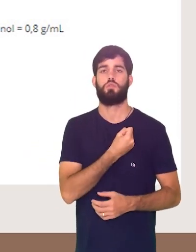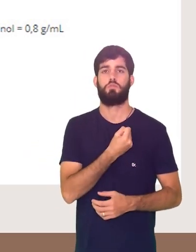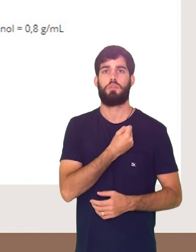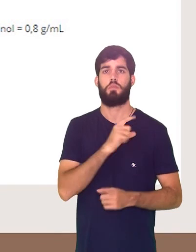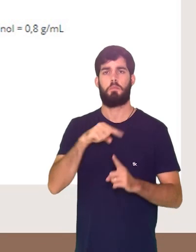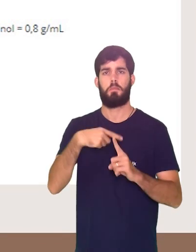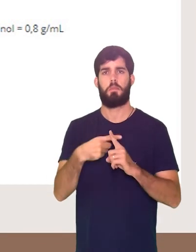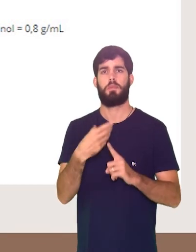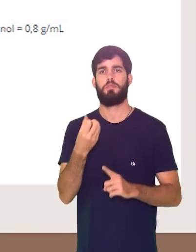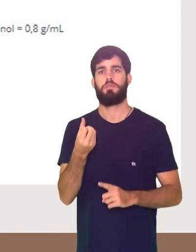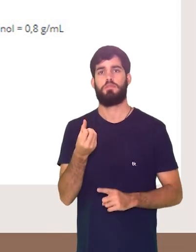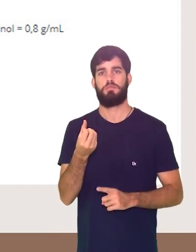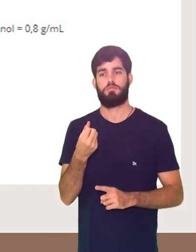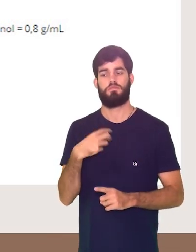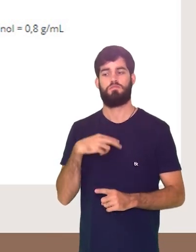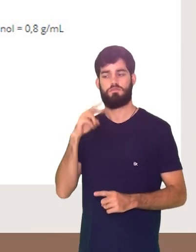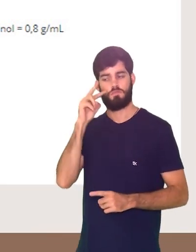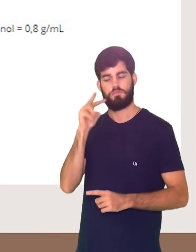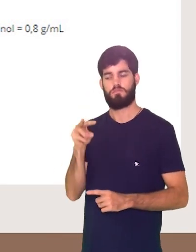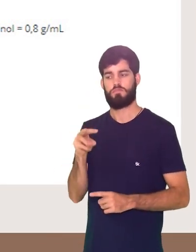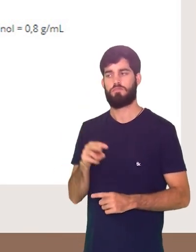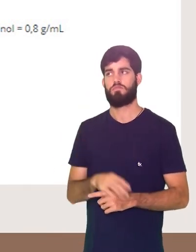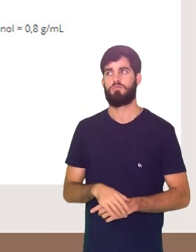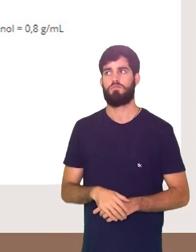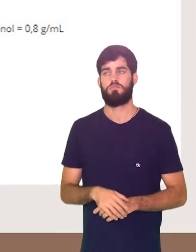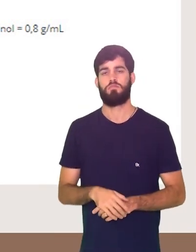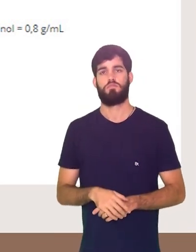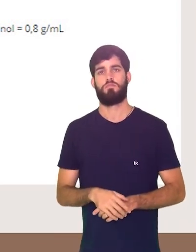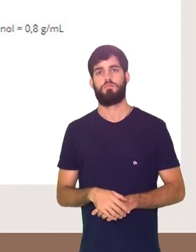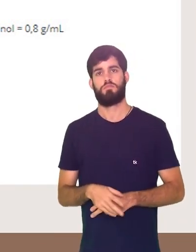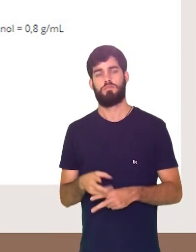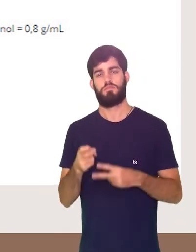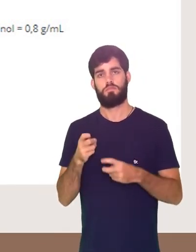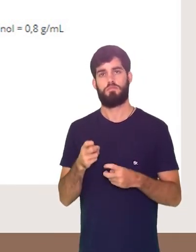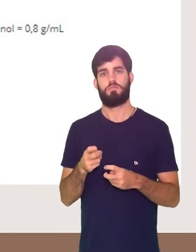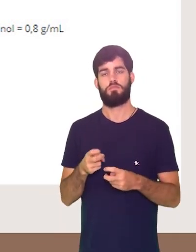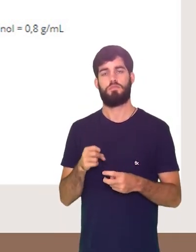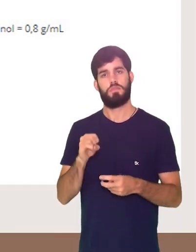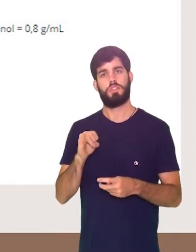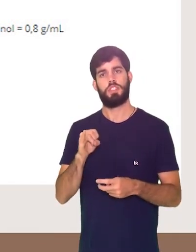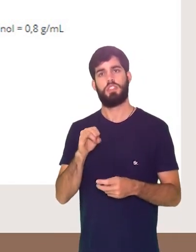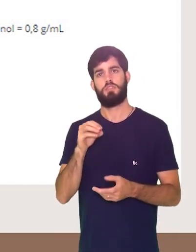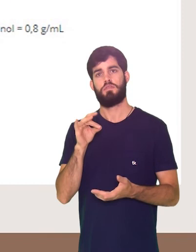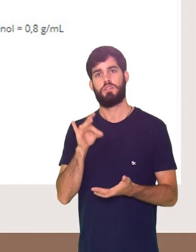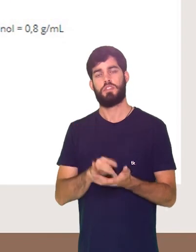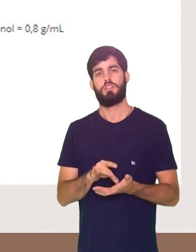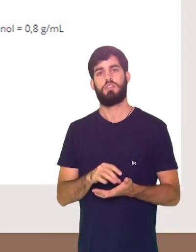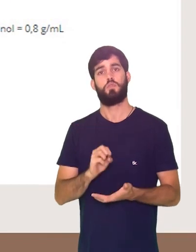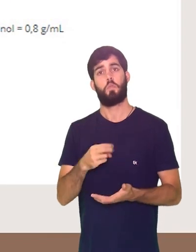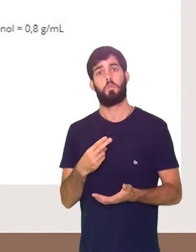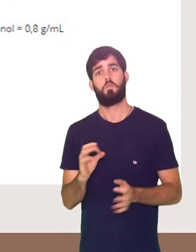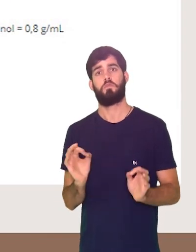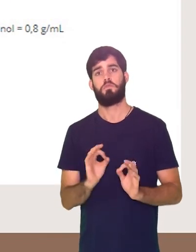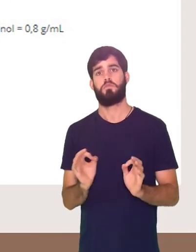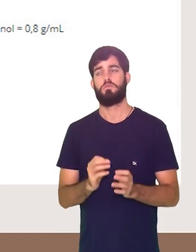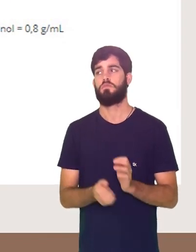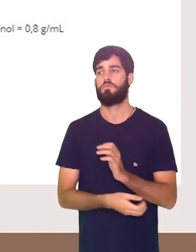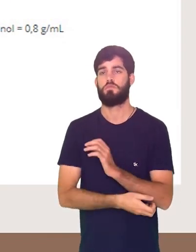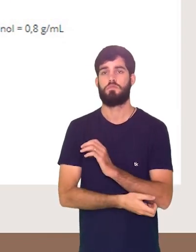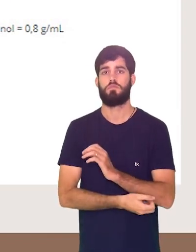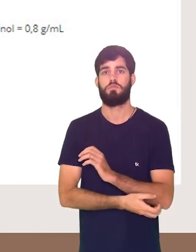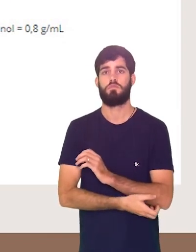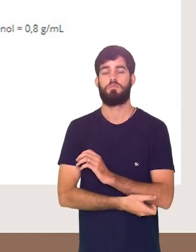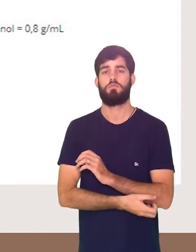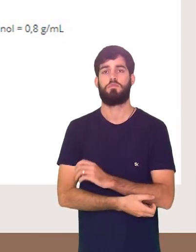vamos dar uma olhadinha aí para ver se é realmente. Olha, eu queria que vocês percebessem aí